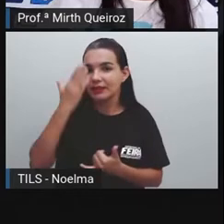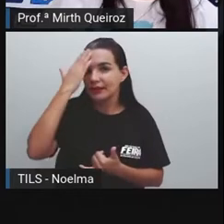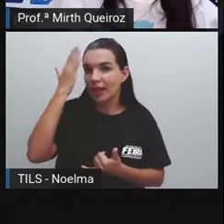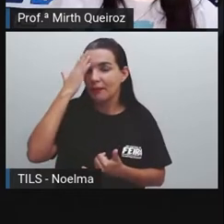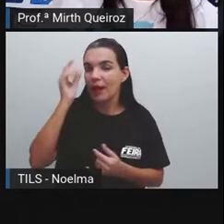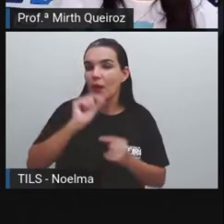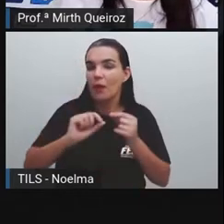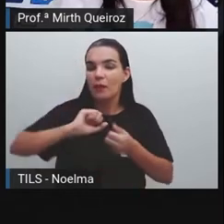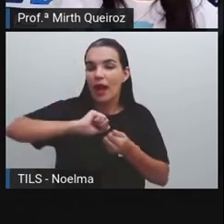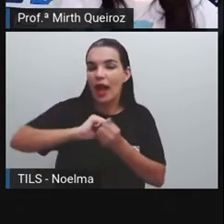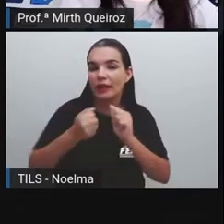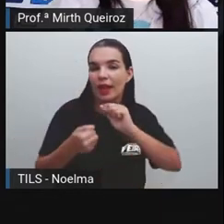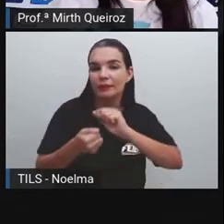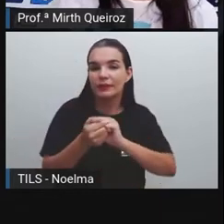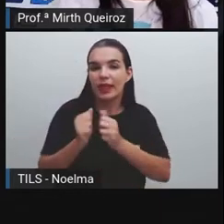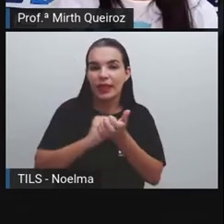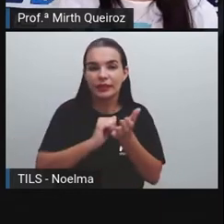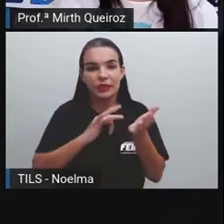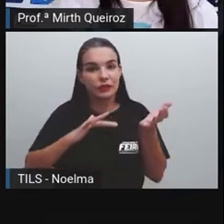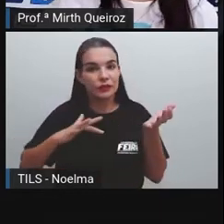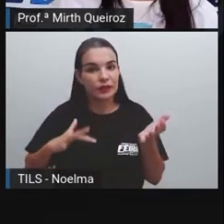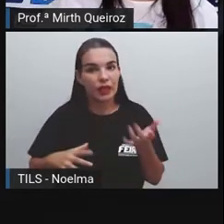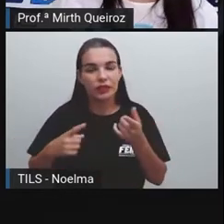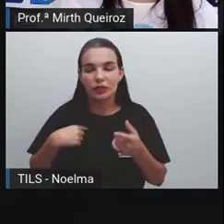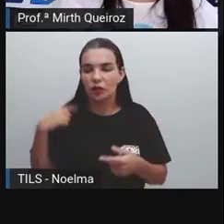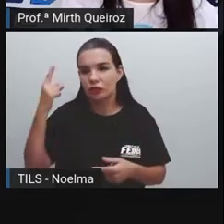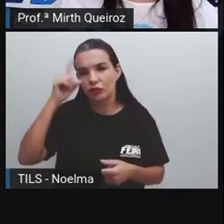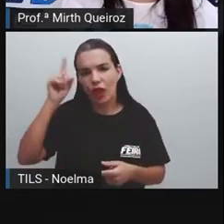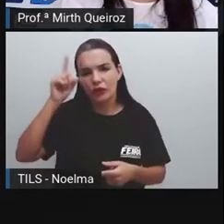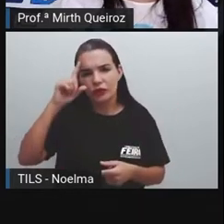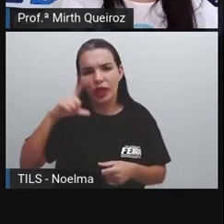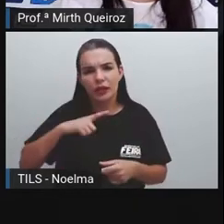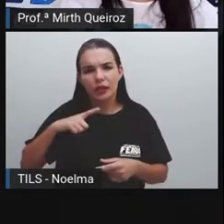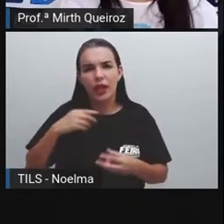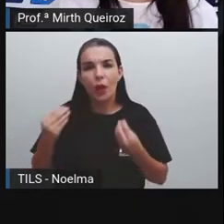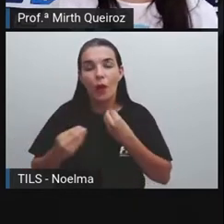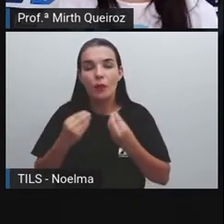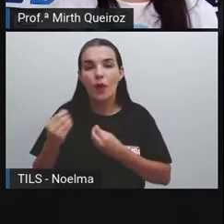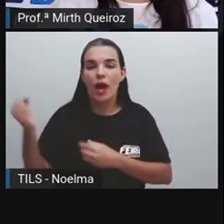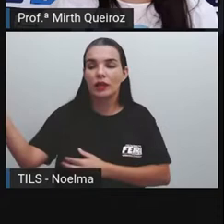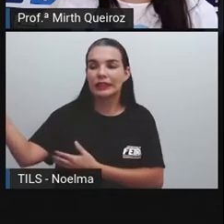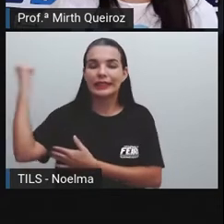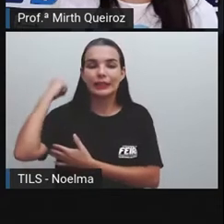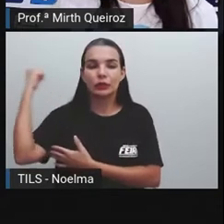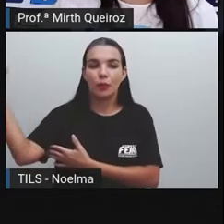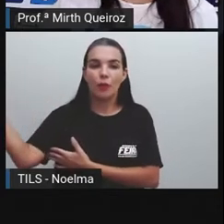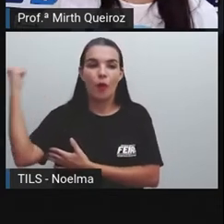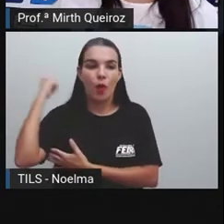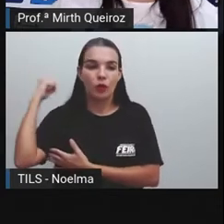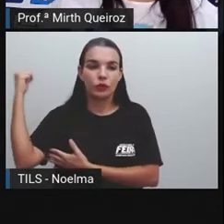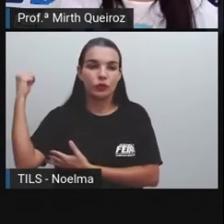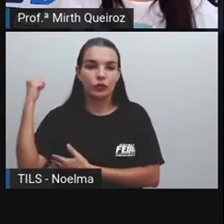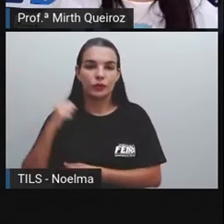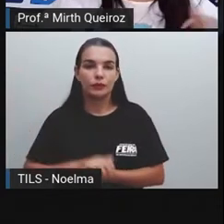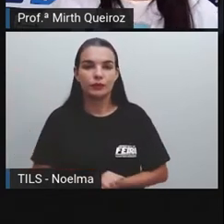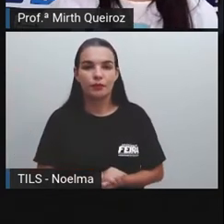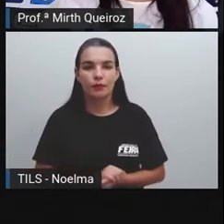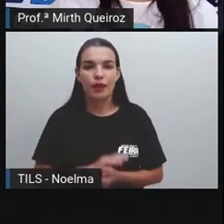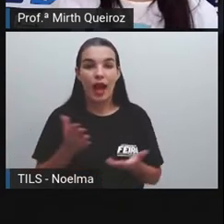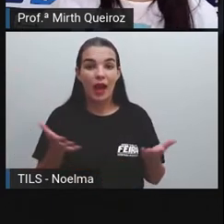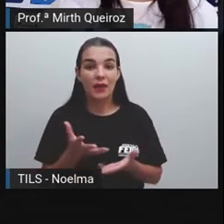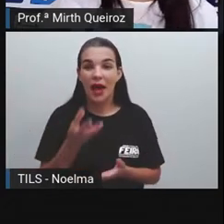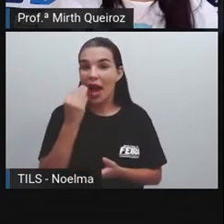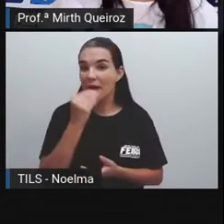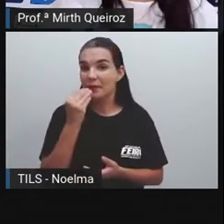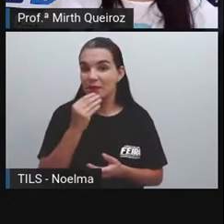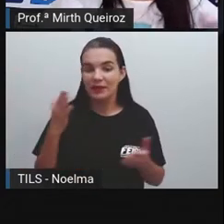adaptar esses jogos no nosso dia a dia como uma forma de atividade física. Aproveite para